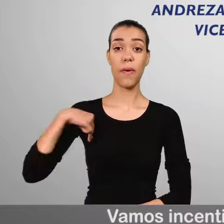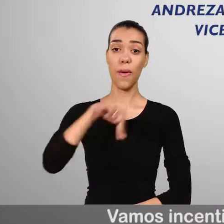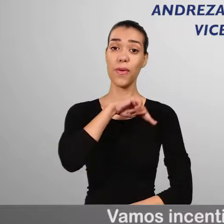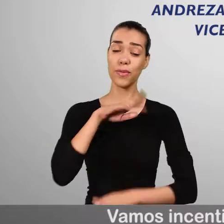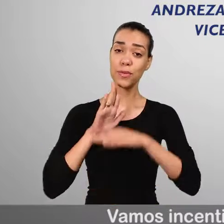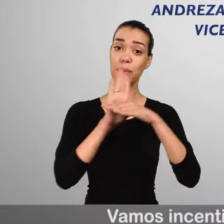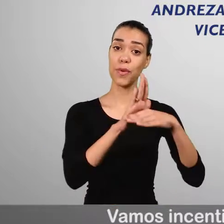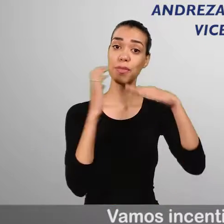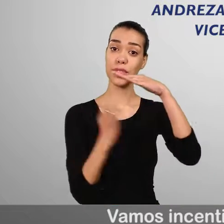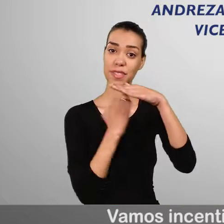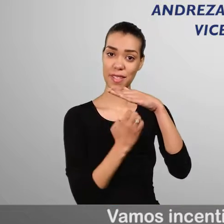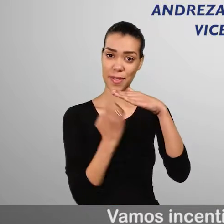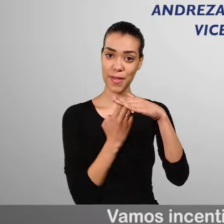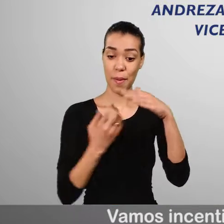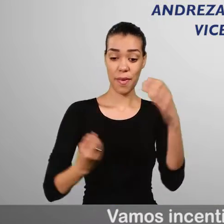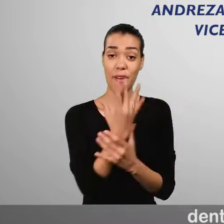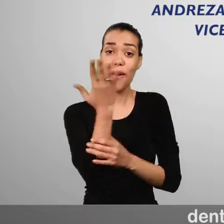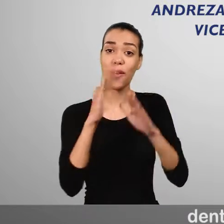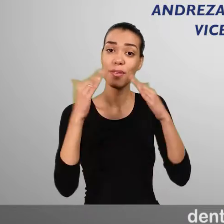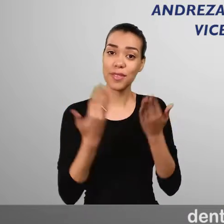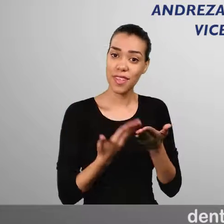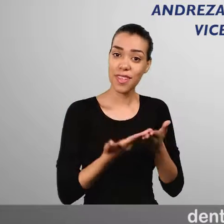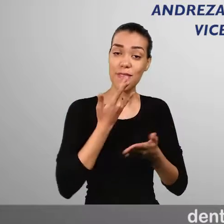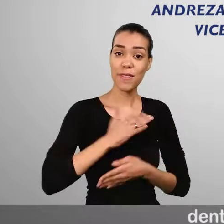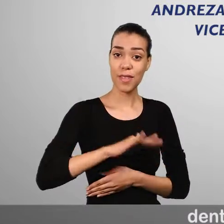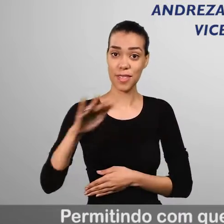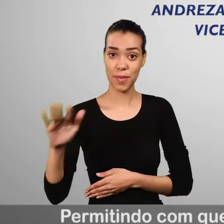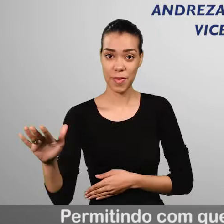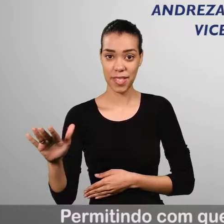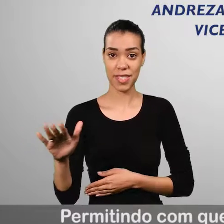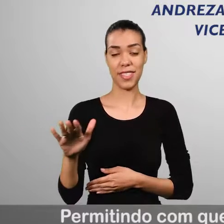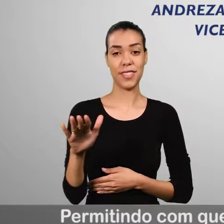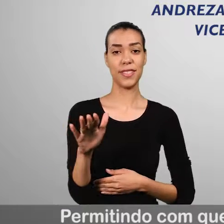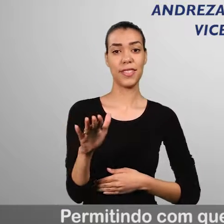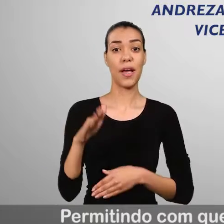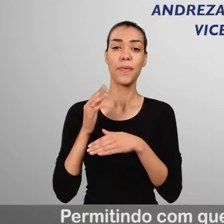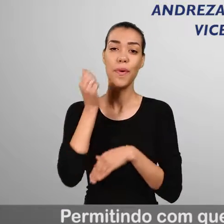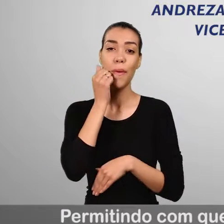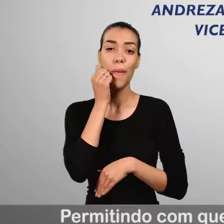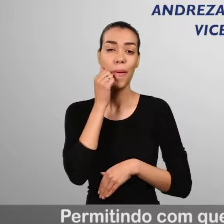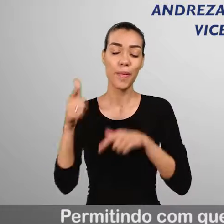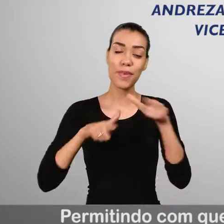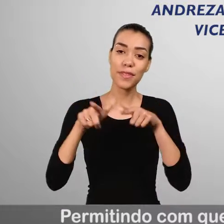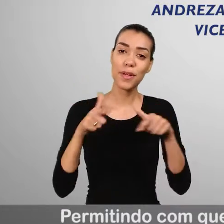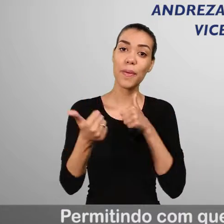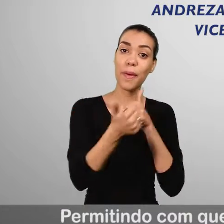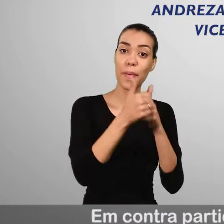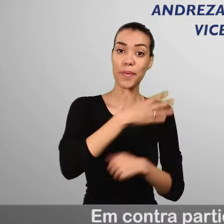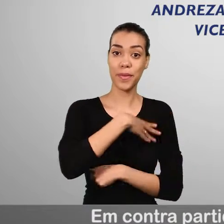Vamos incentivar as empresas a manter creches dentro de suas dependências, permitindo com que as mães trabalhem perto de seus